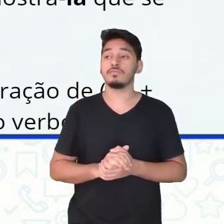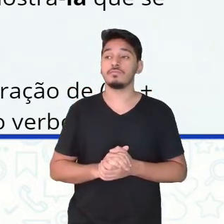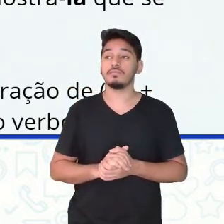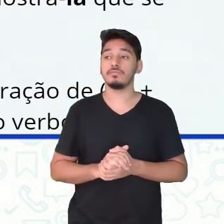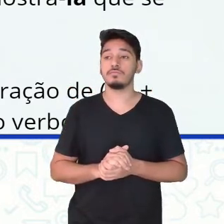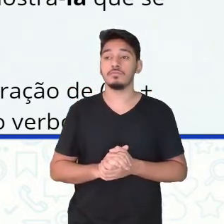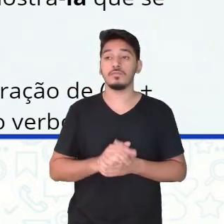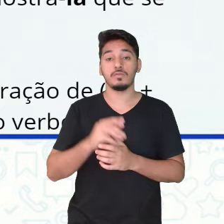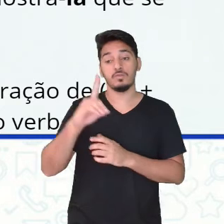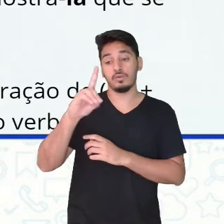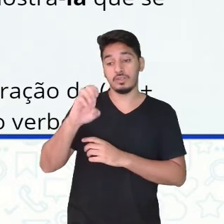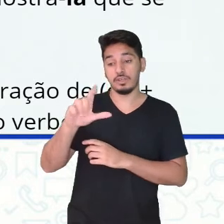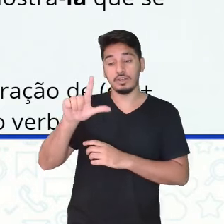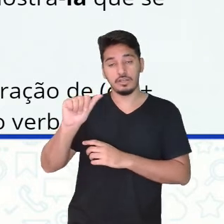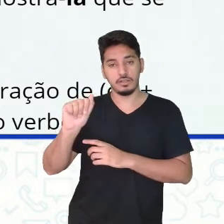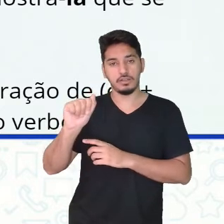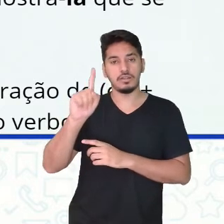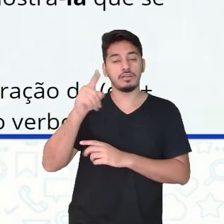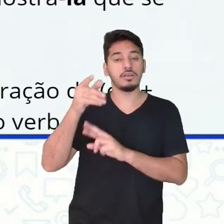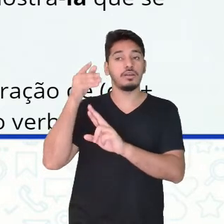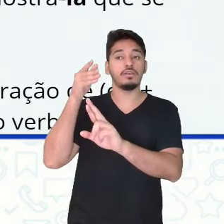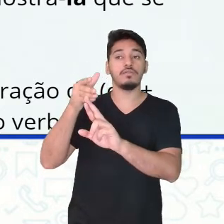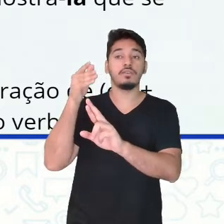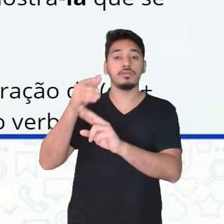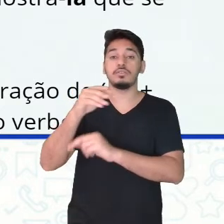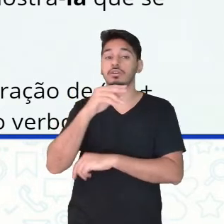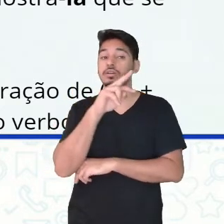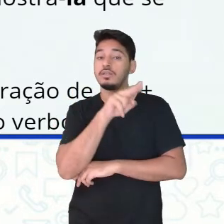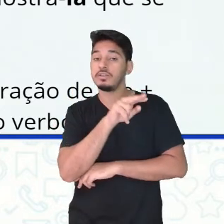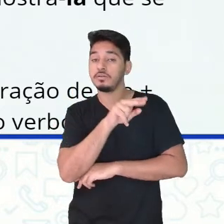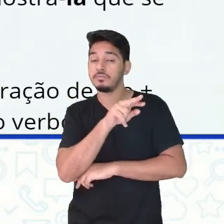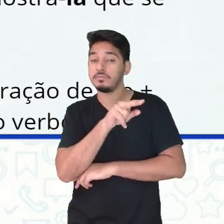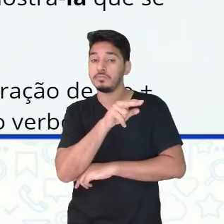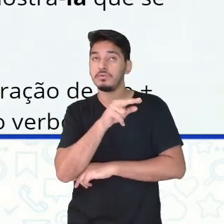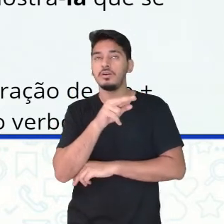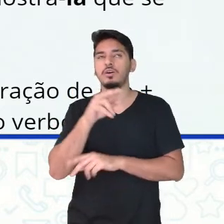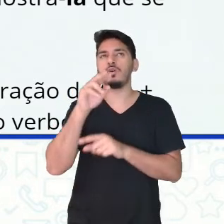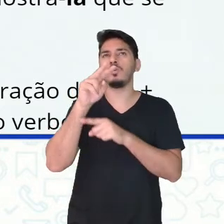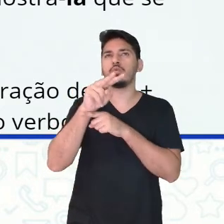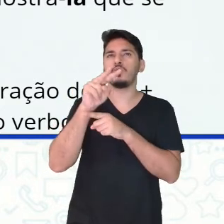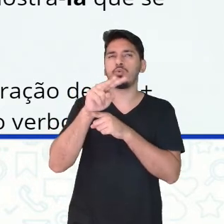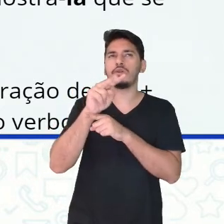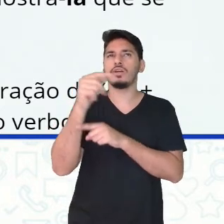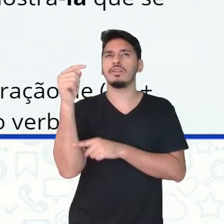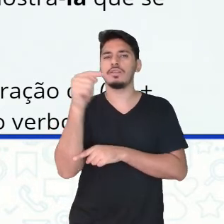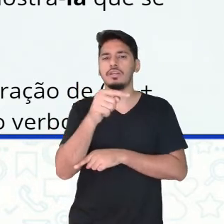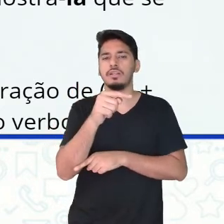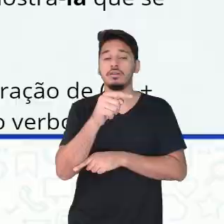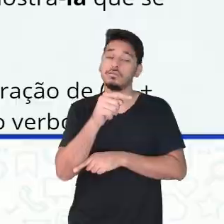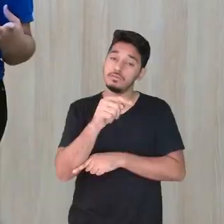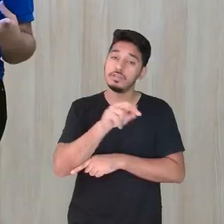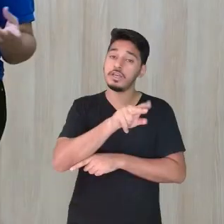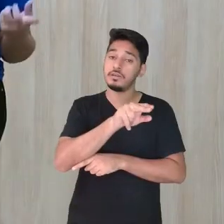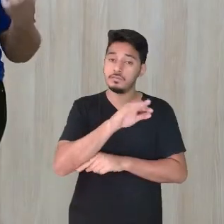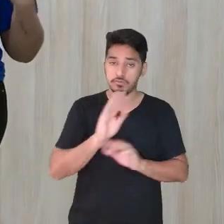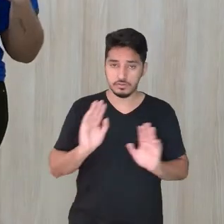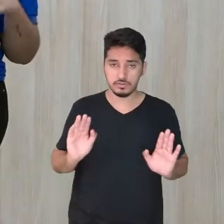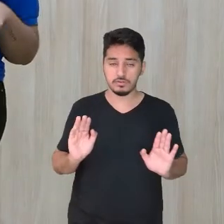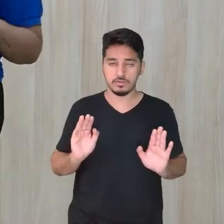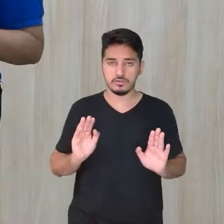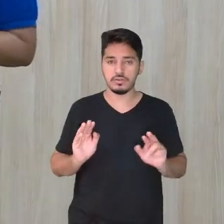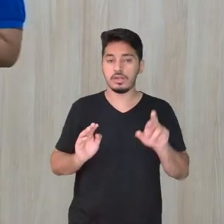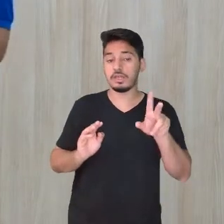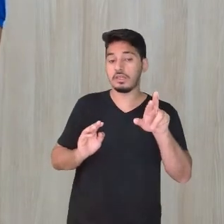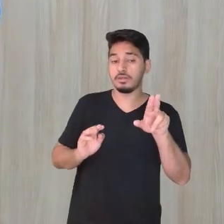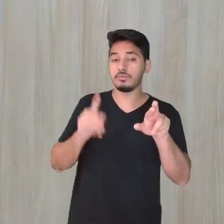nesse caso, do dela, que referencia irmã, cuida dela. Cuida de quem? Cuida da irmã, tá certo? Irmã é